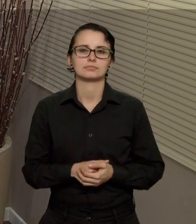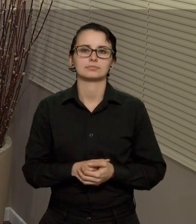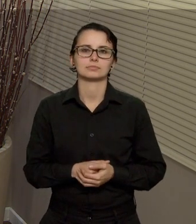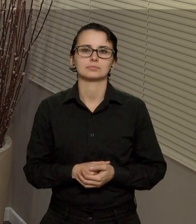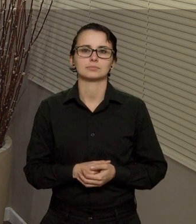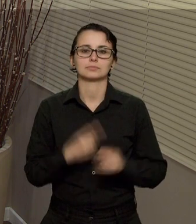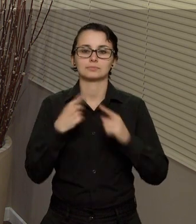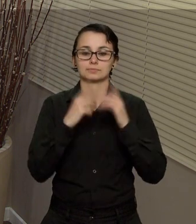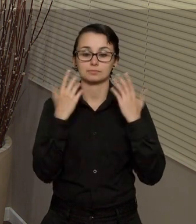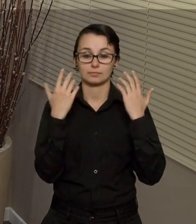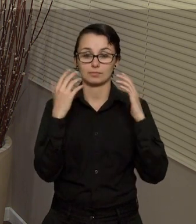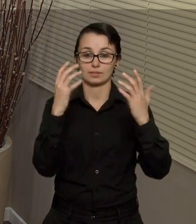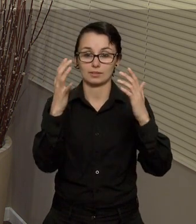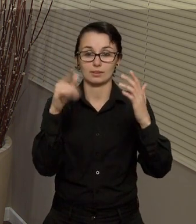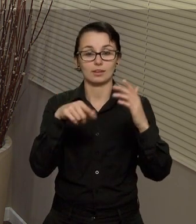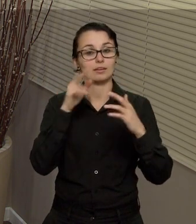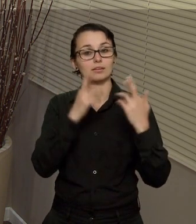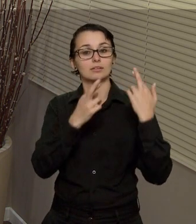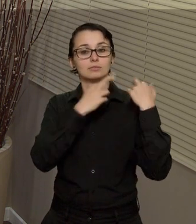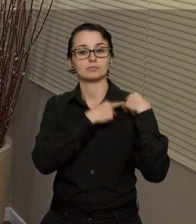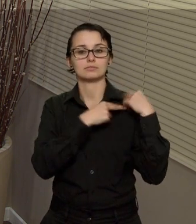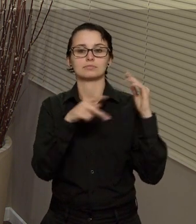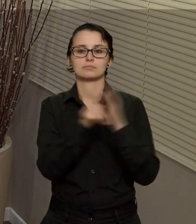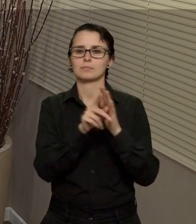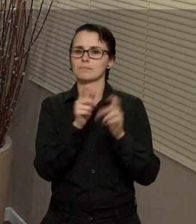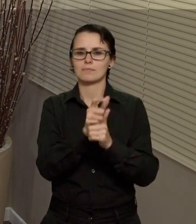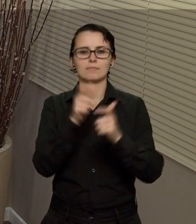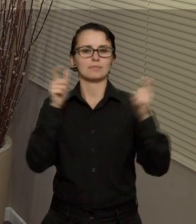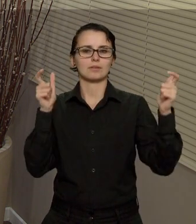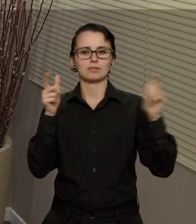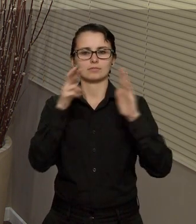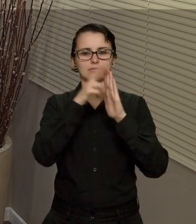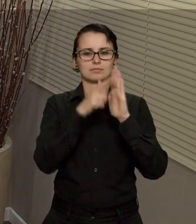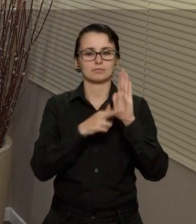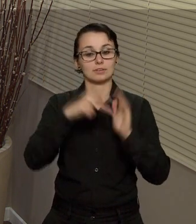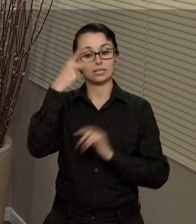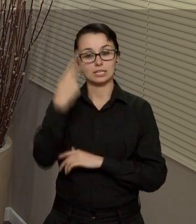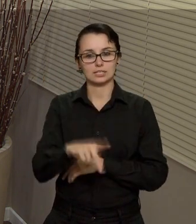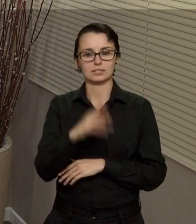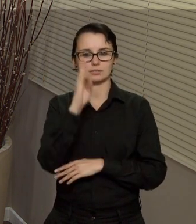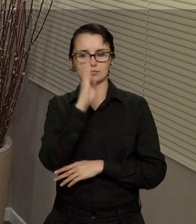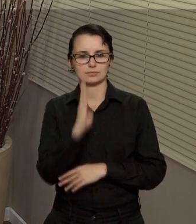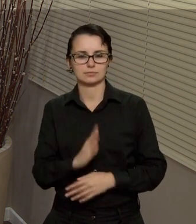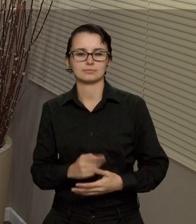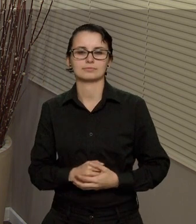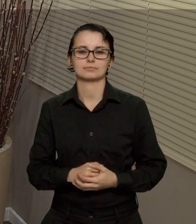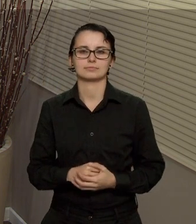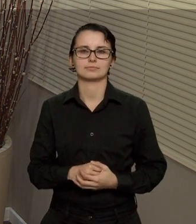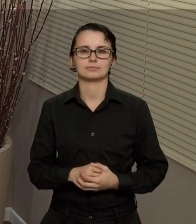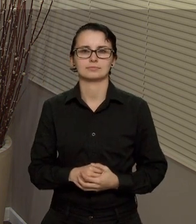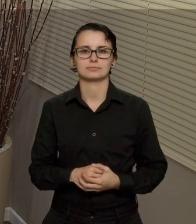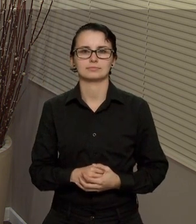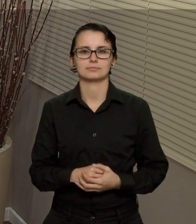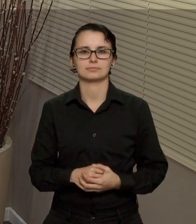vegetação ripária é responsável por grande parte do regime ambiental do ecossistema aquático.